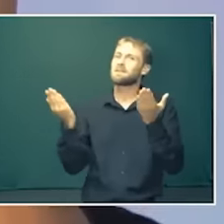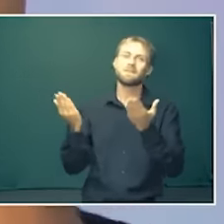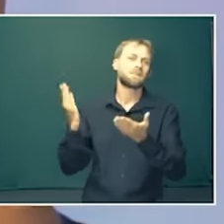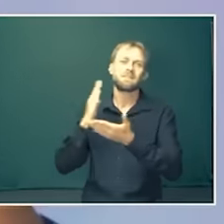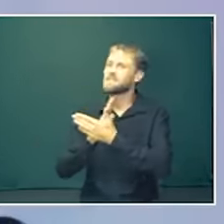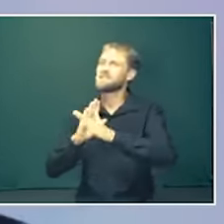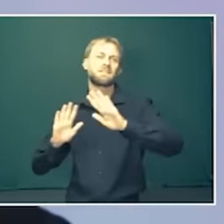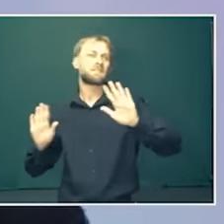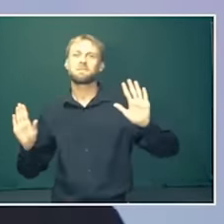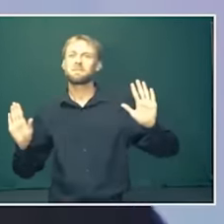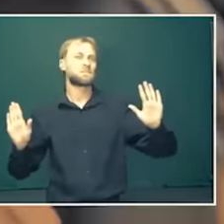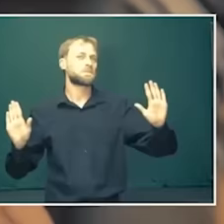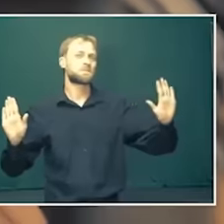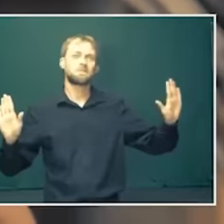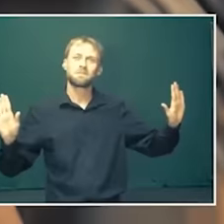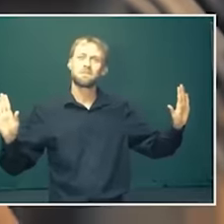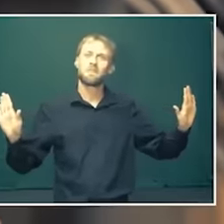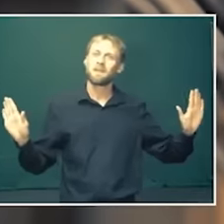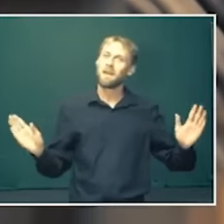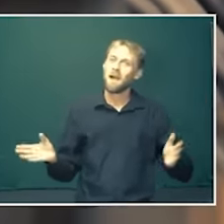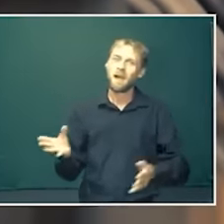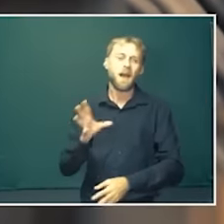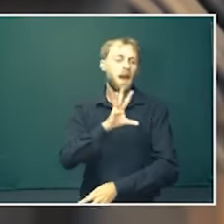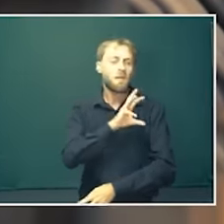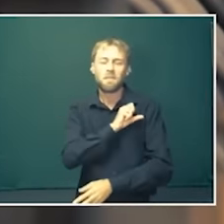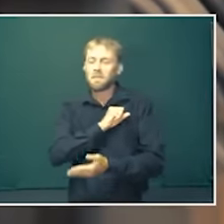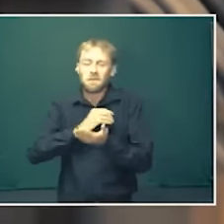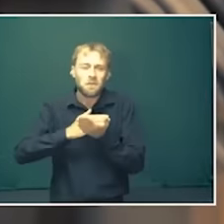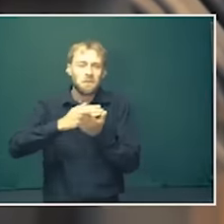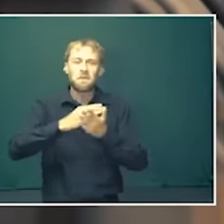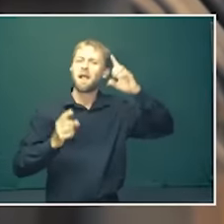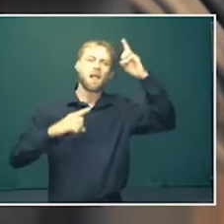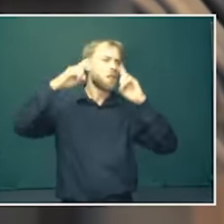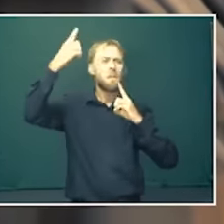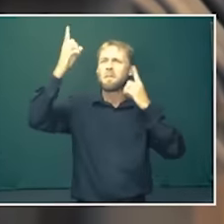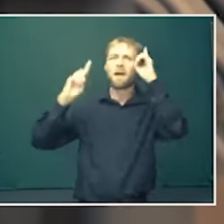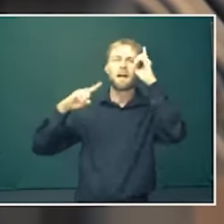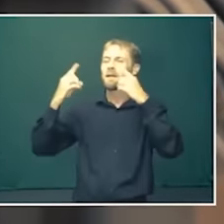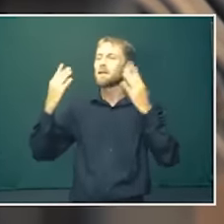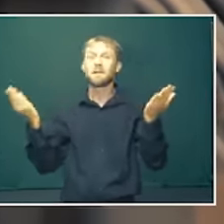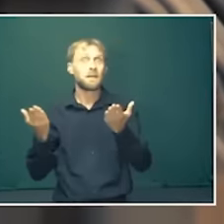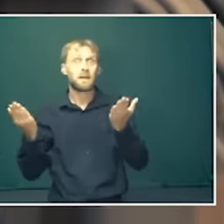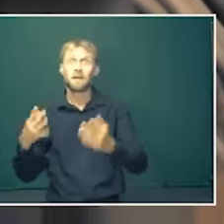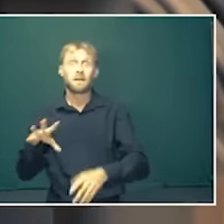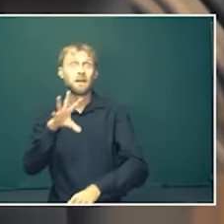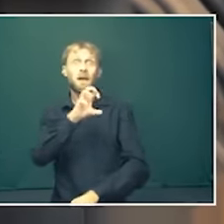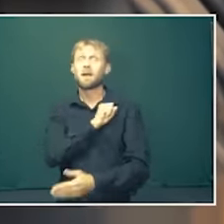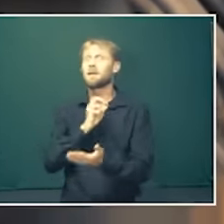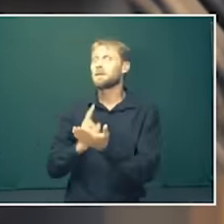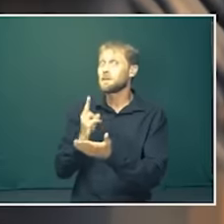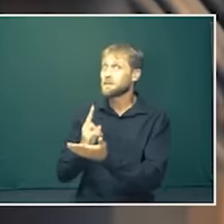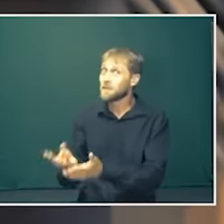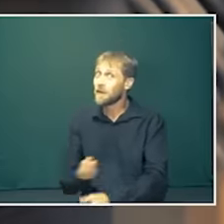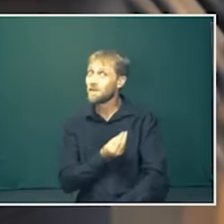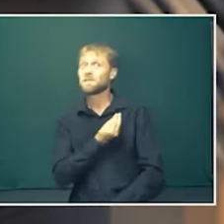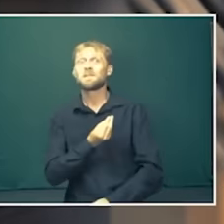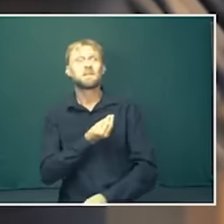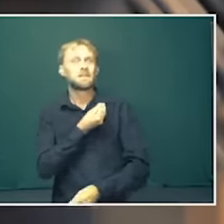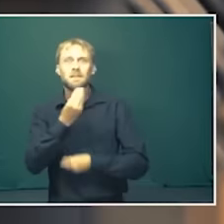não beija mais. Tem um amor de balada virando amor da minha vida,